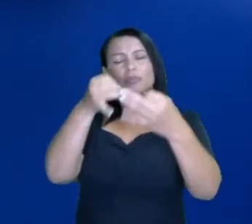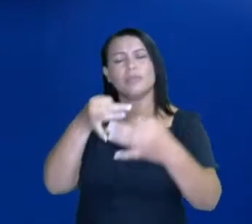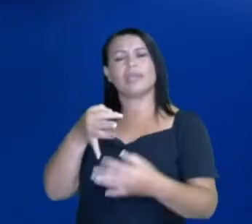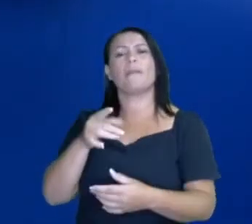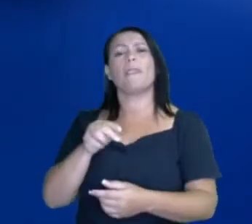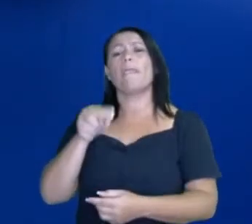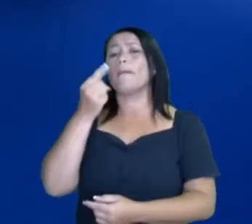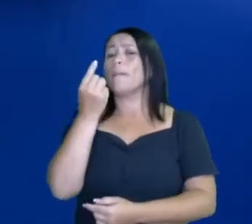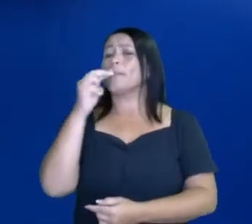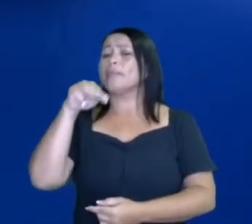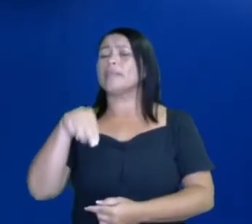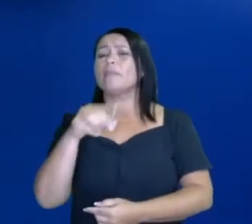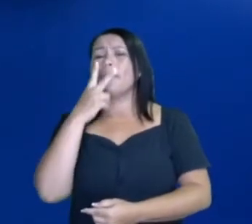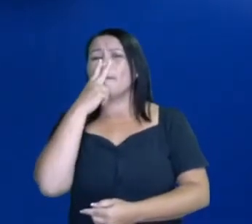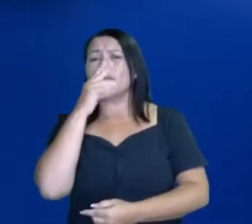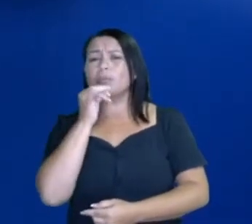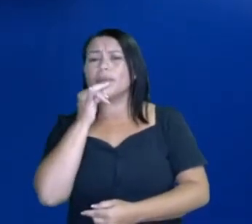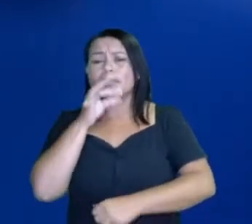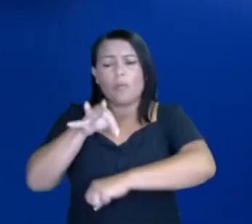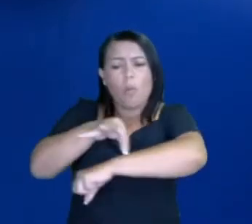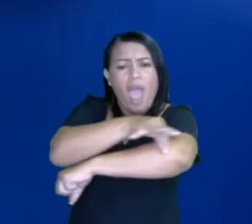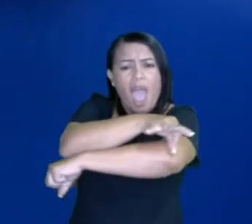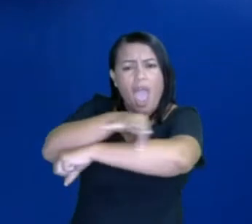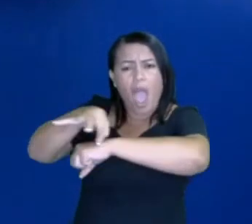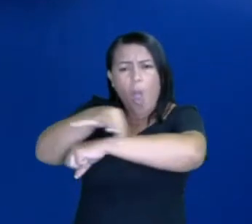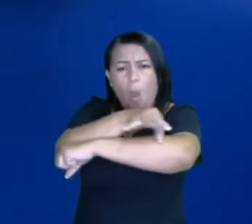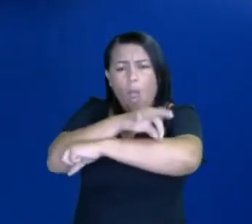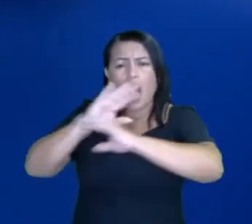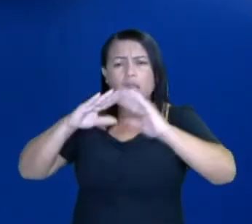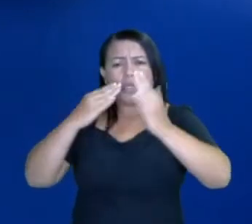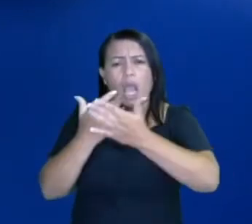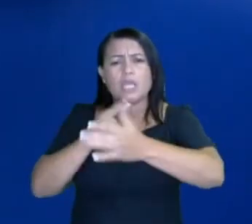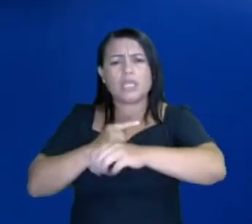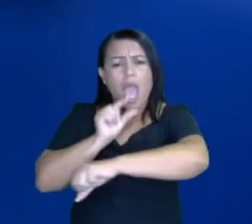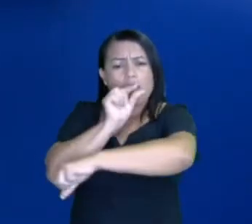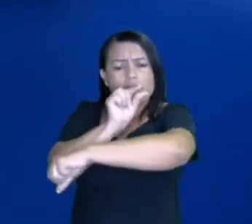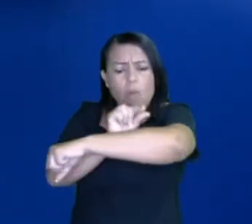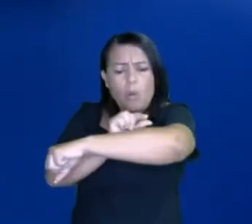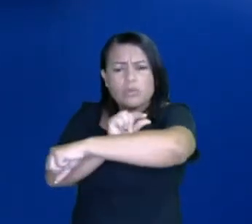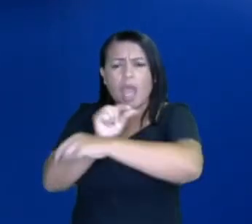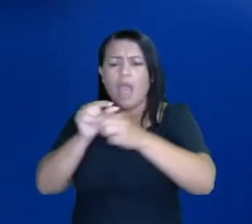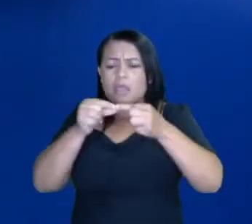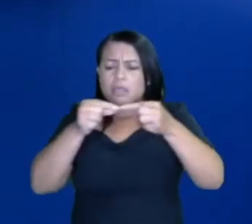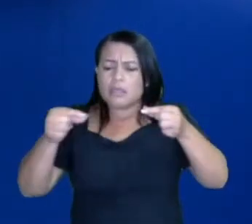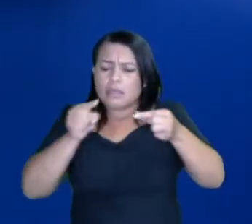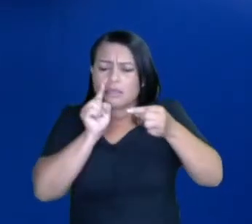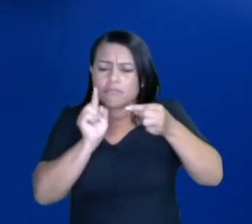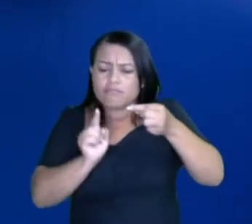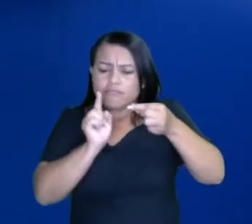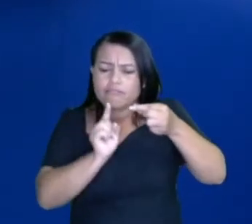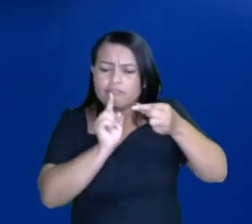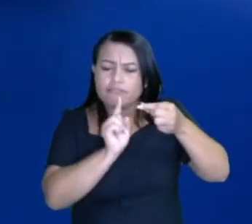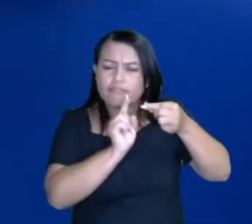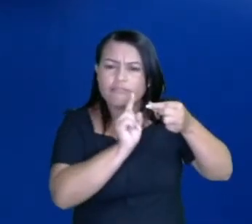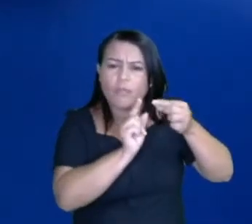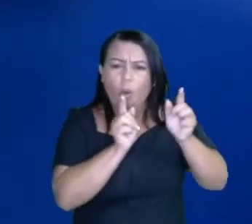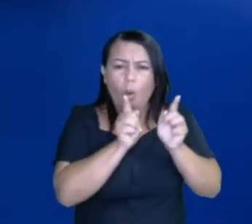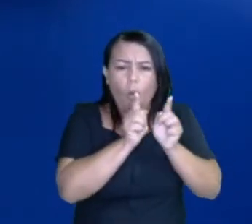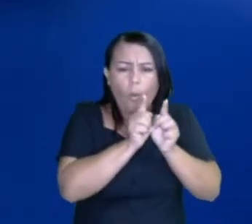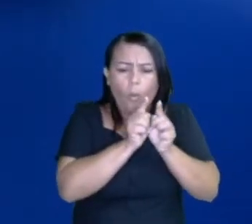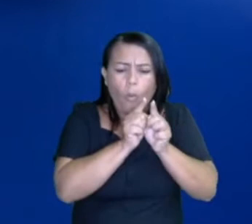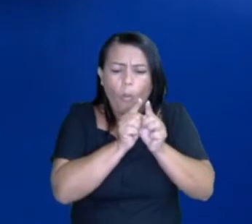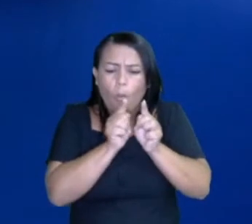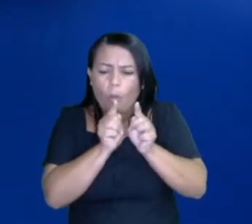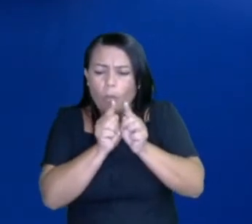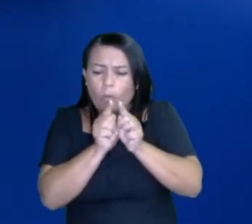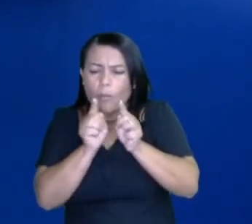lembrar. Lembra aquela reguinha que você ganhou da escola? Ela tem um monte de tracinhos pequenos, bem coladinhos um com o outro. A distância